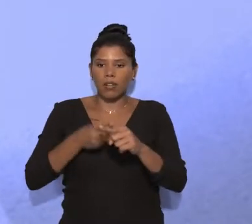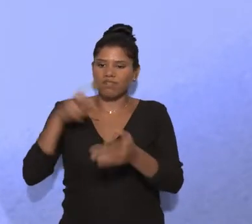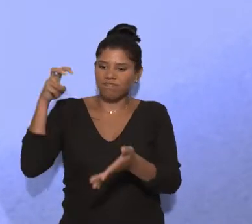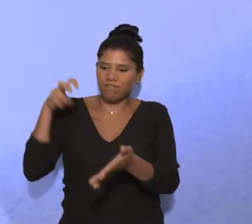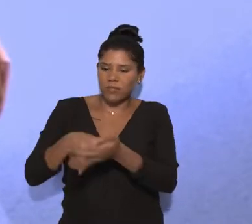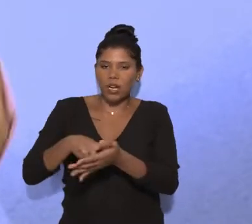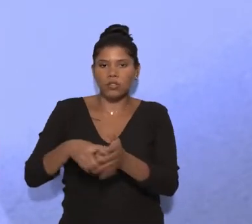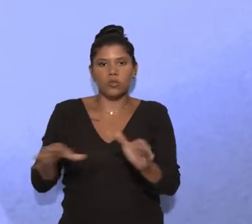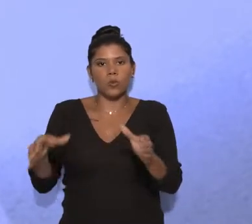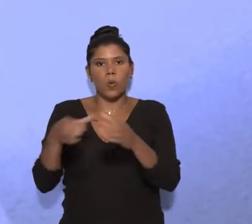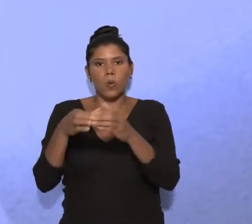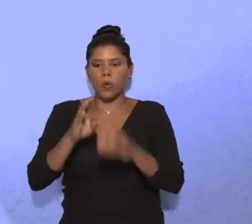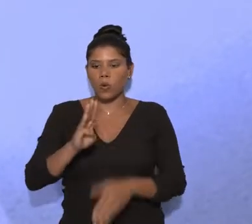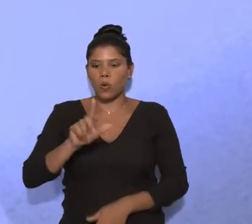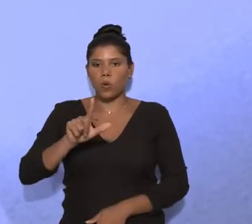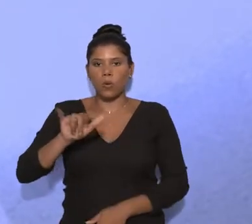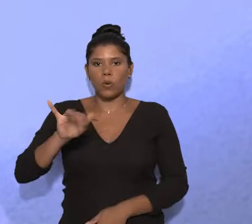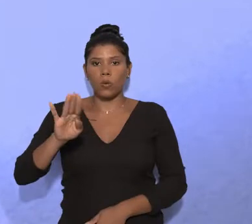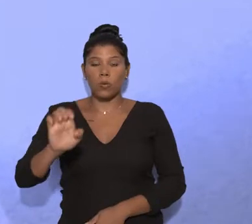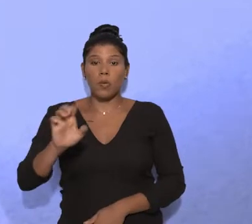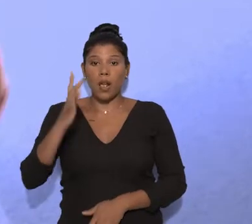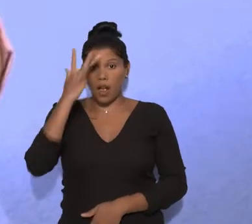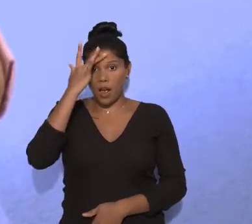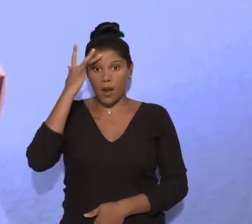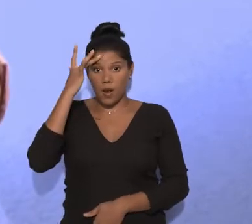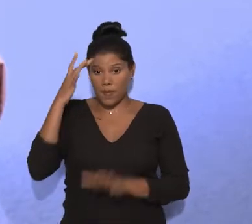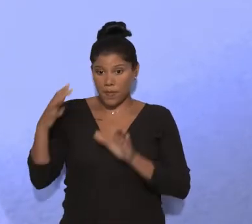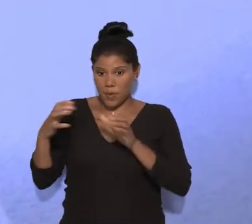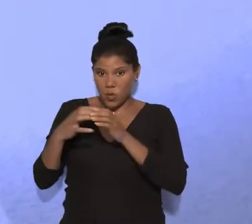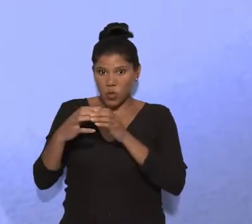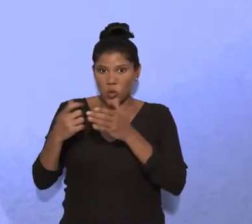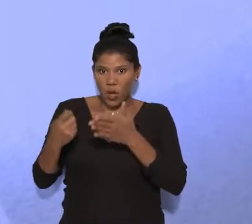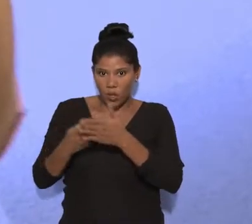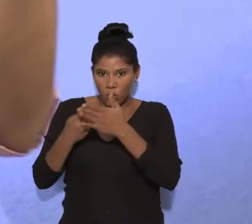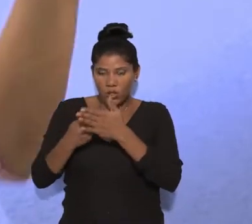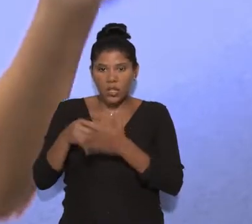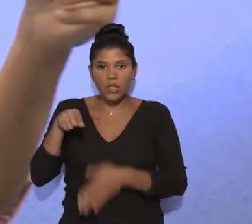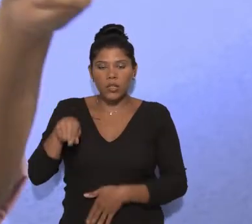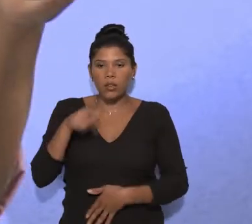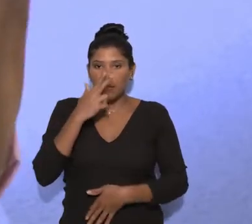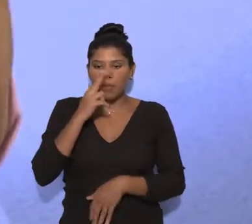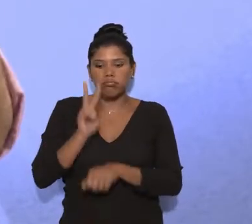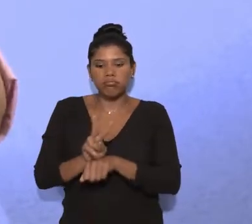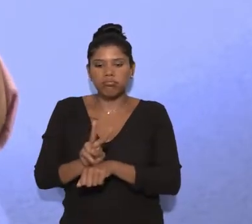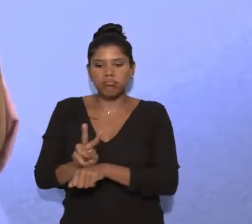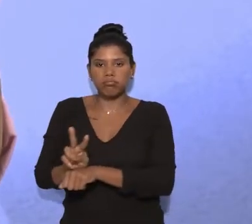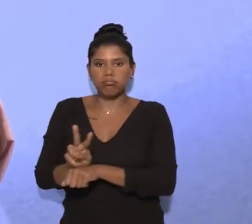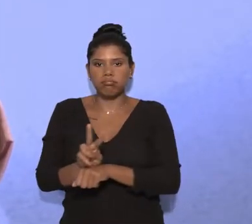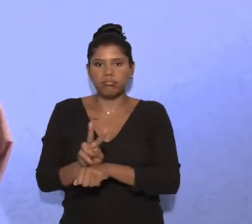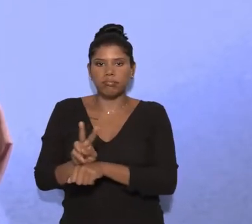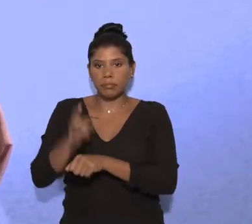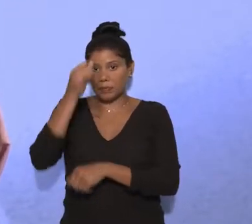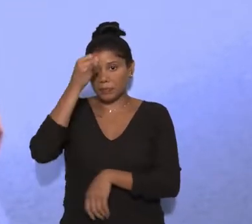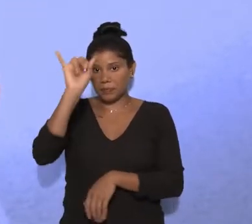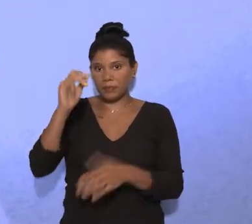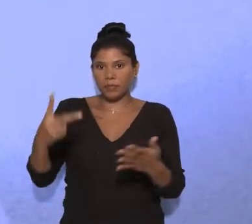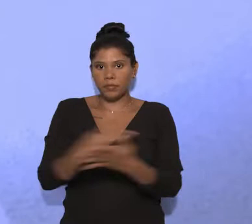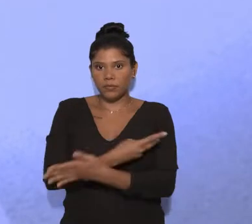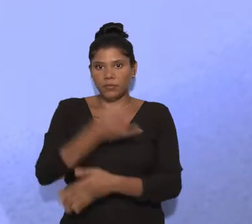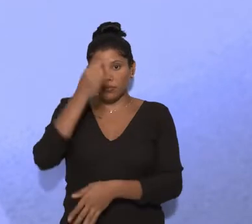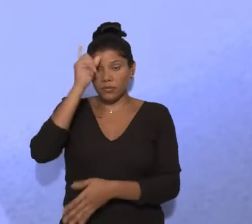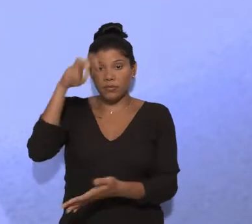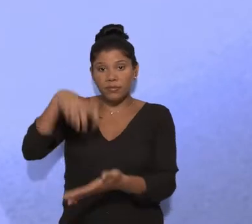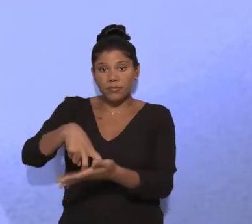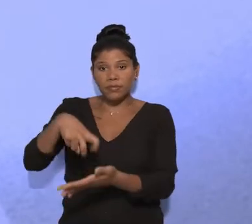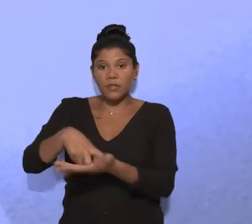E aí os próprios torcedores começaram a ser os agentes de vigilância contra essa prática. Se você